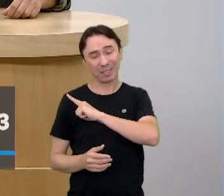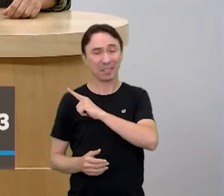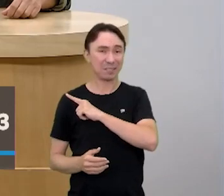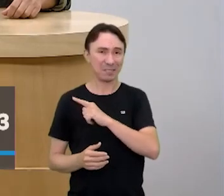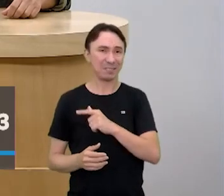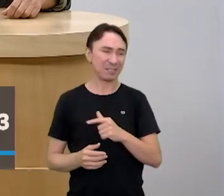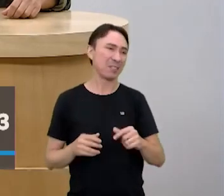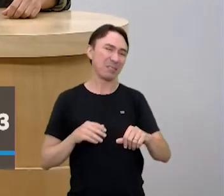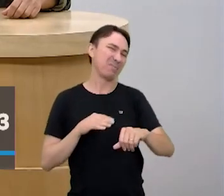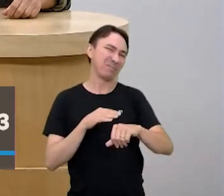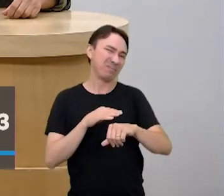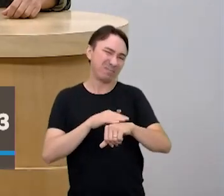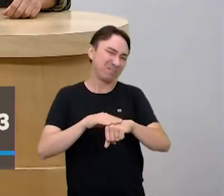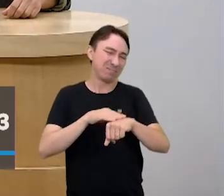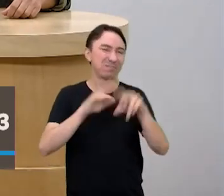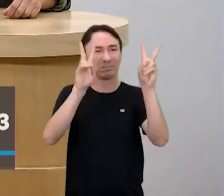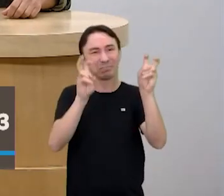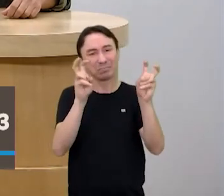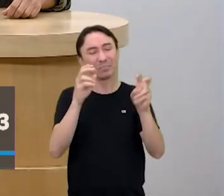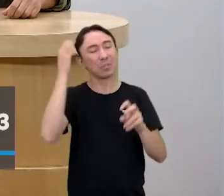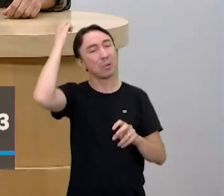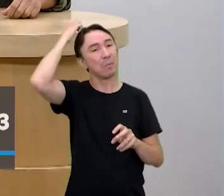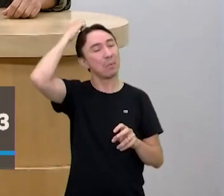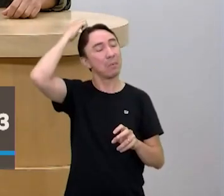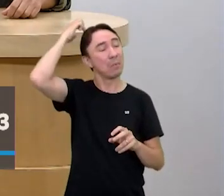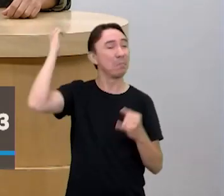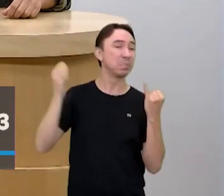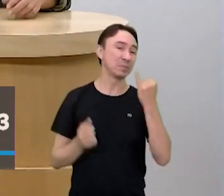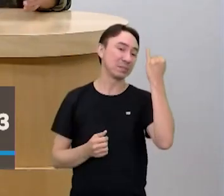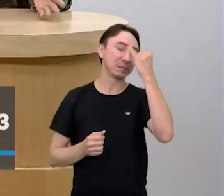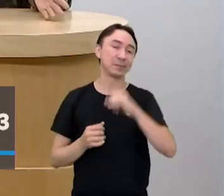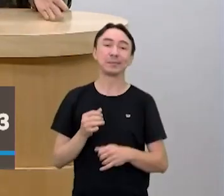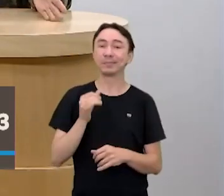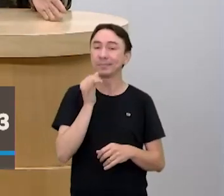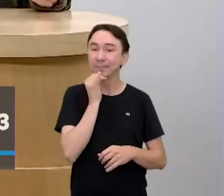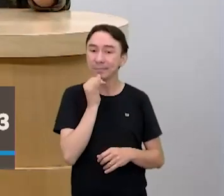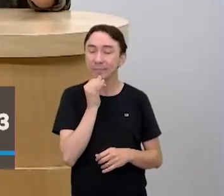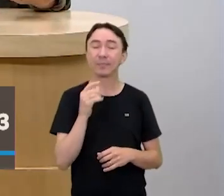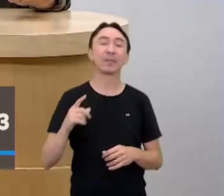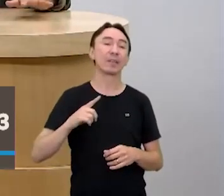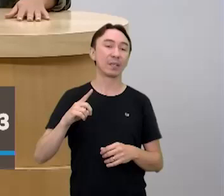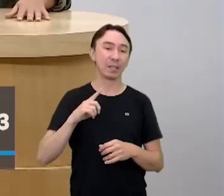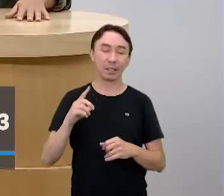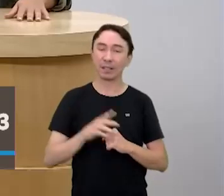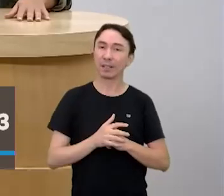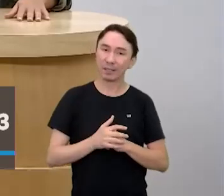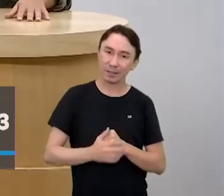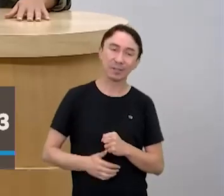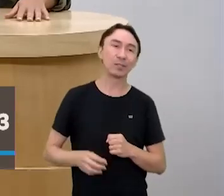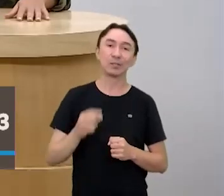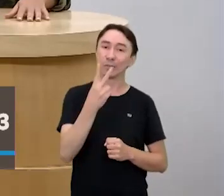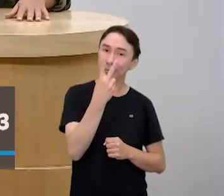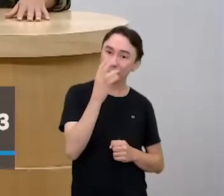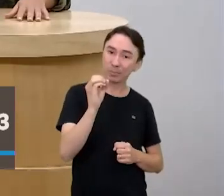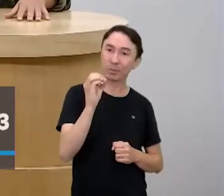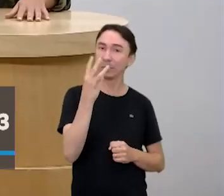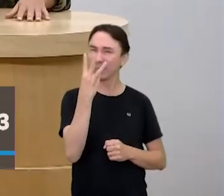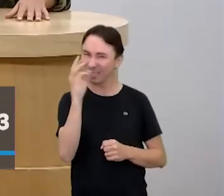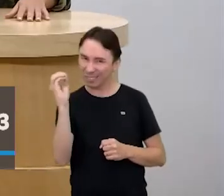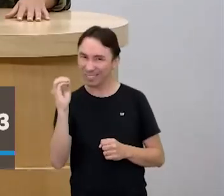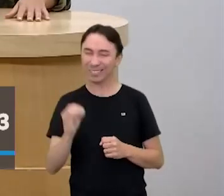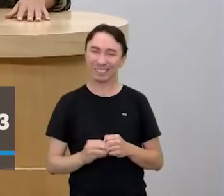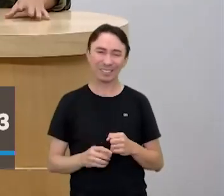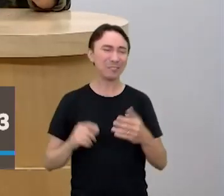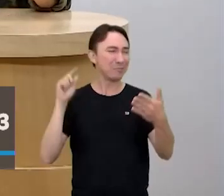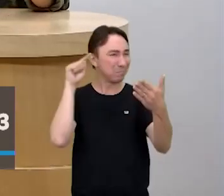avanço da sociedade. Então tem até os 17 Objetivos de Desenvolvimento Sustentável. Agenda 2030. Exatamente. Olha, que assunto